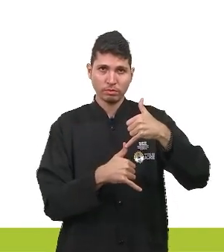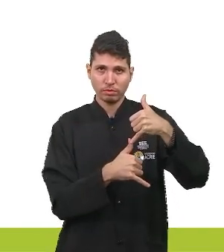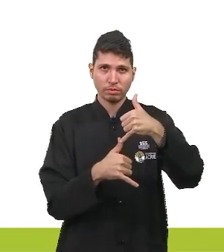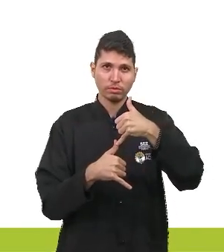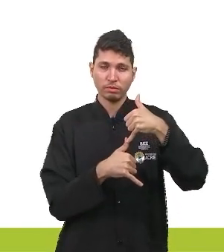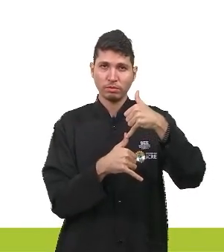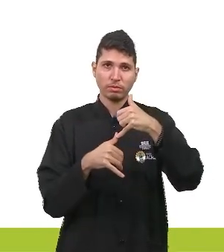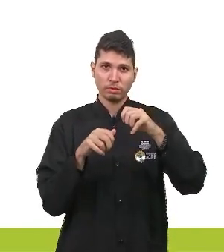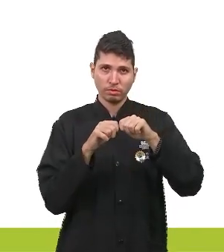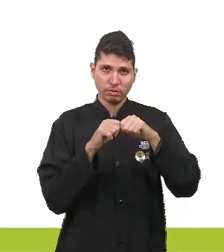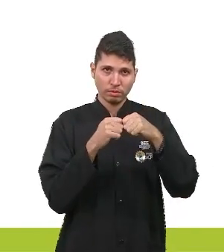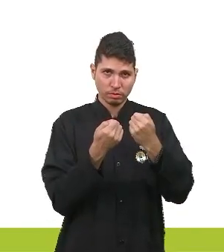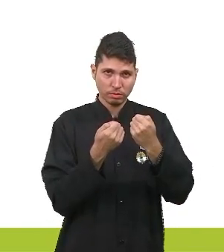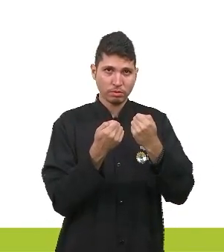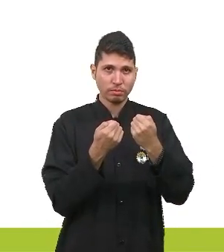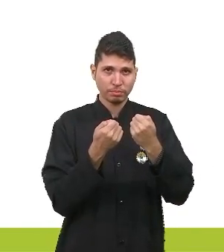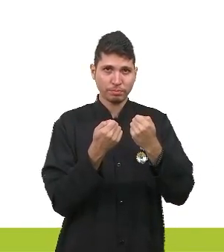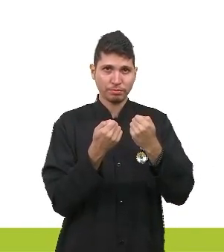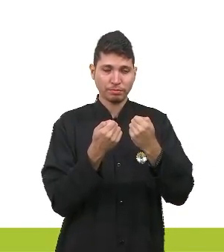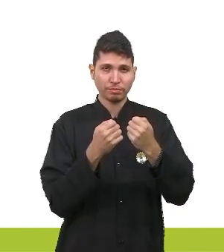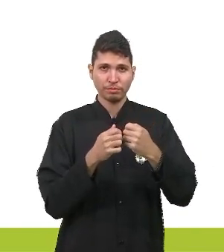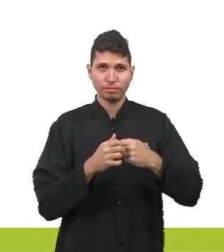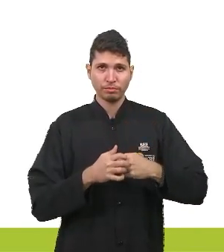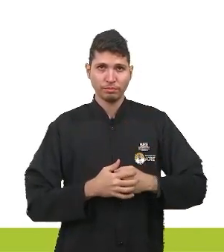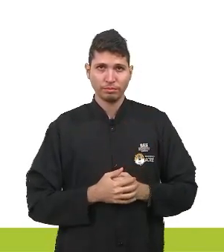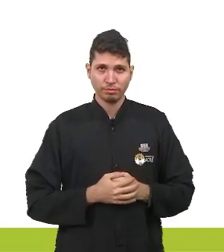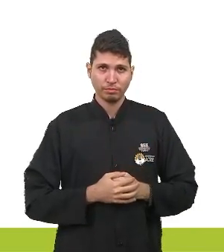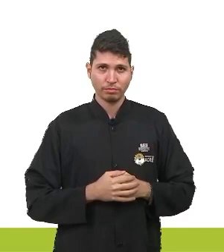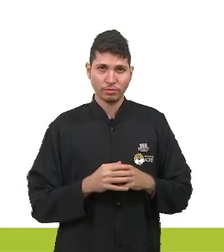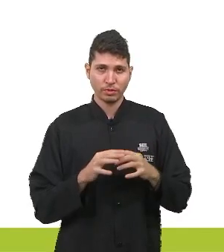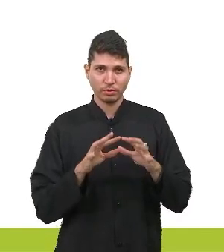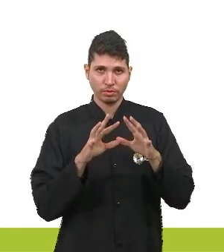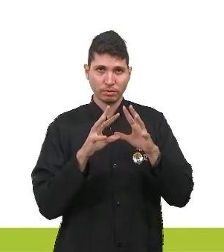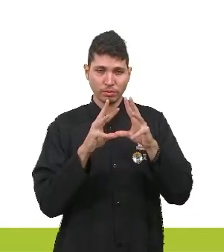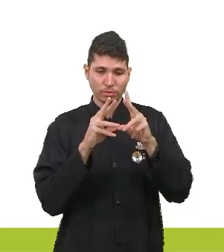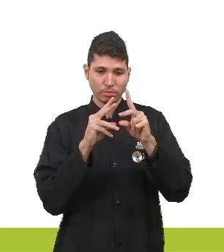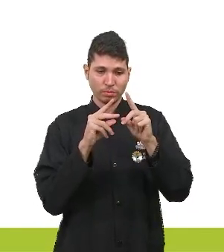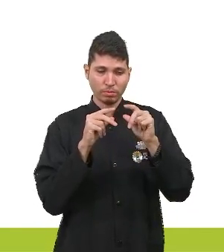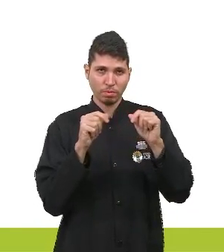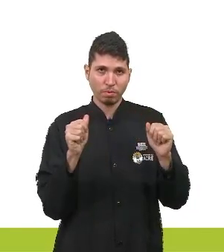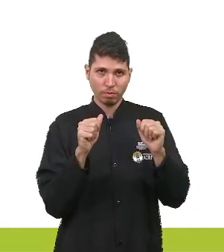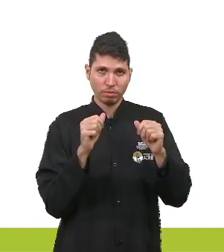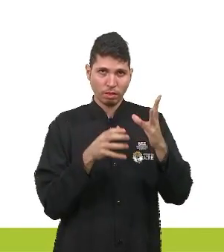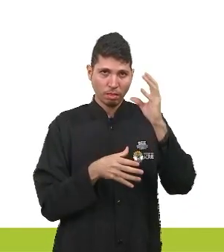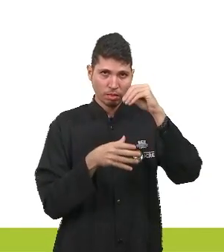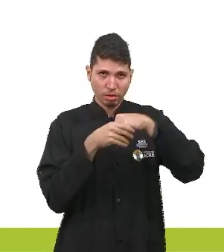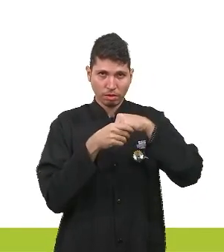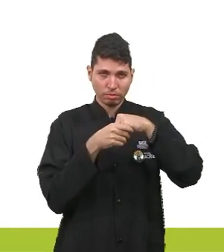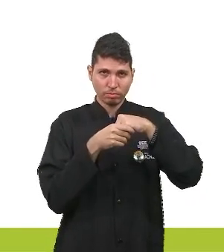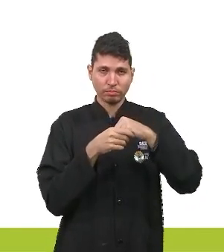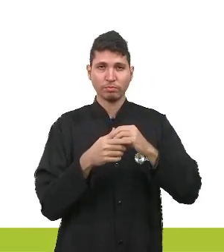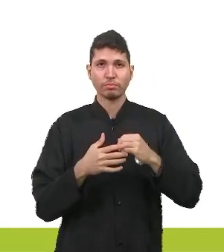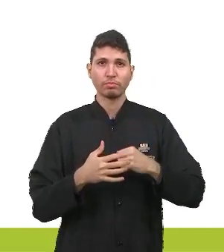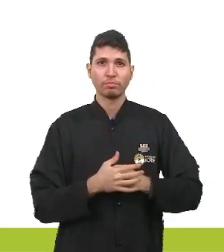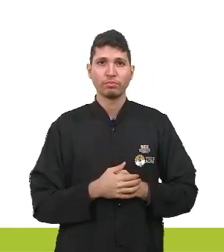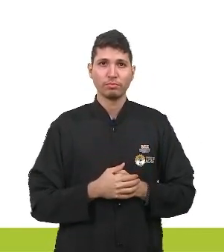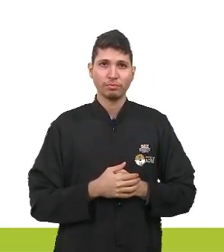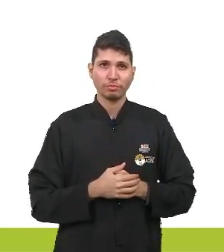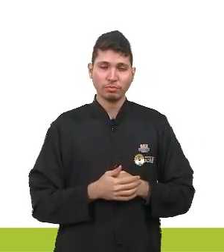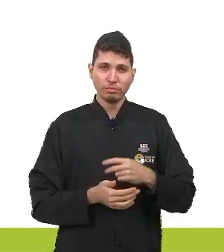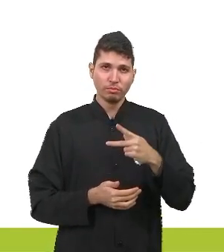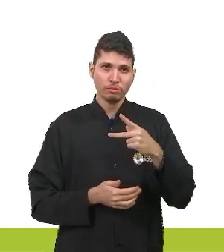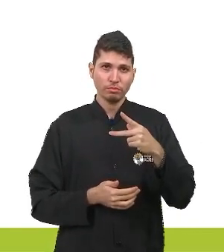seja quebrado e seja absorvido pelo organismo, o quanto for necessário. O